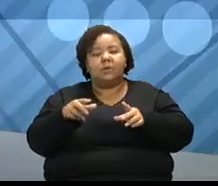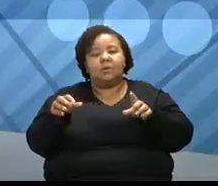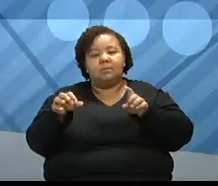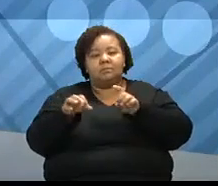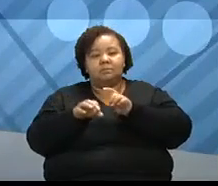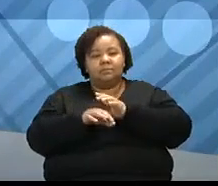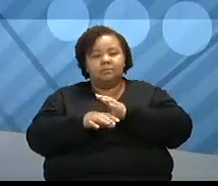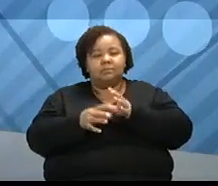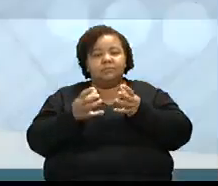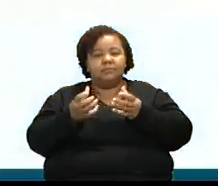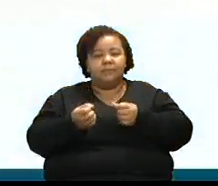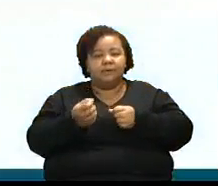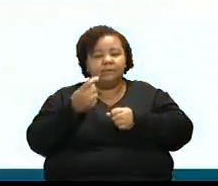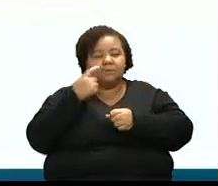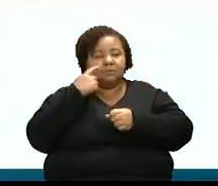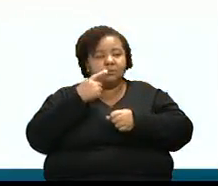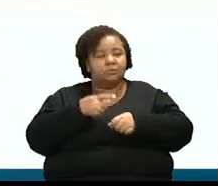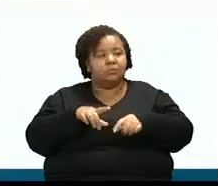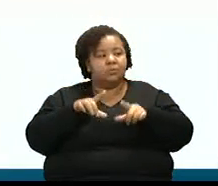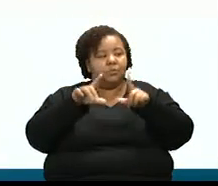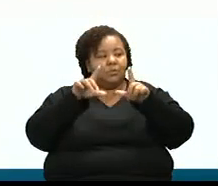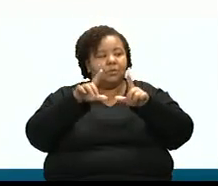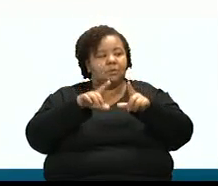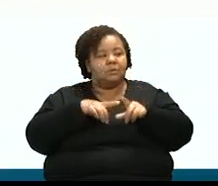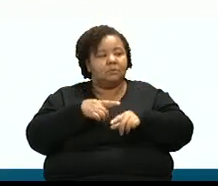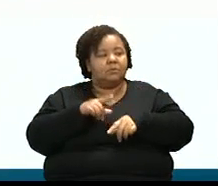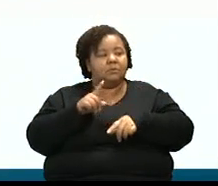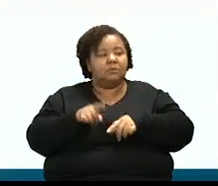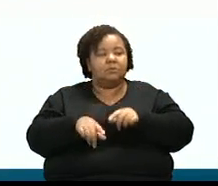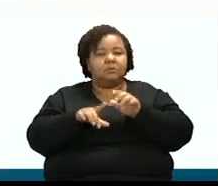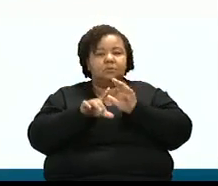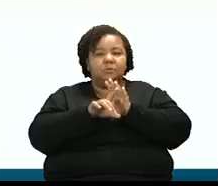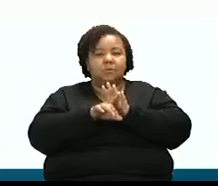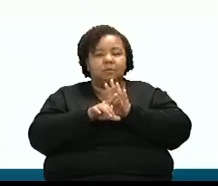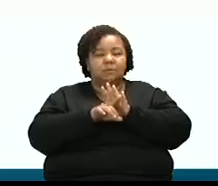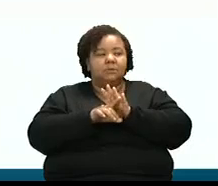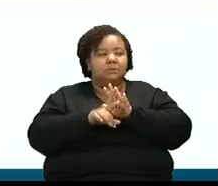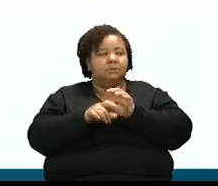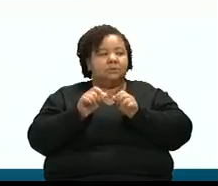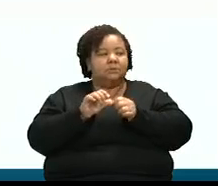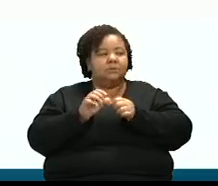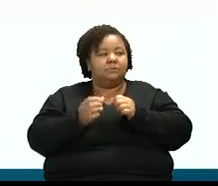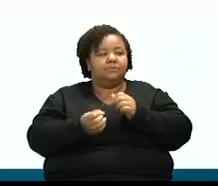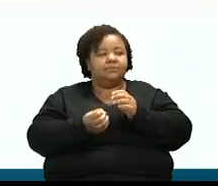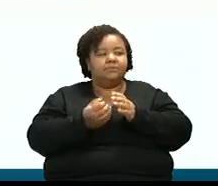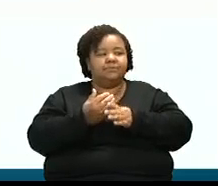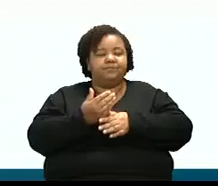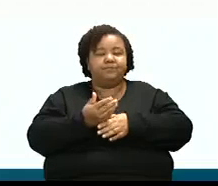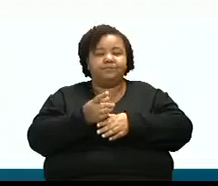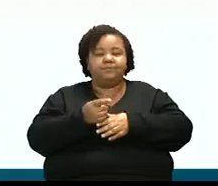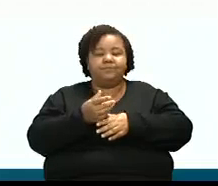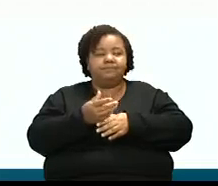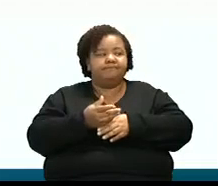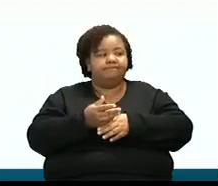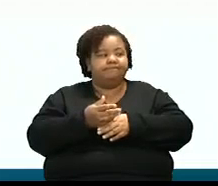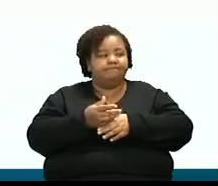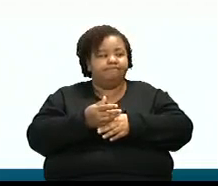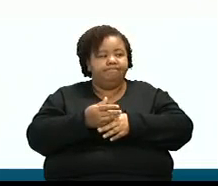completa. Então, vamos ao quadro. Nós temos uma lei que gera, então, essa